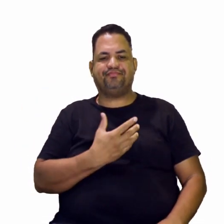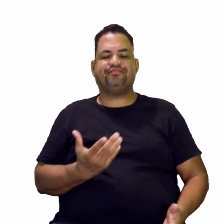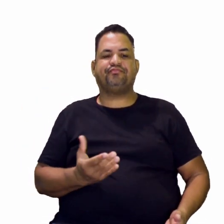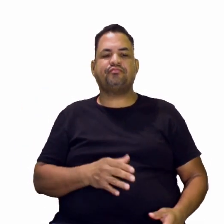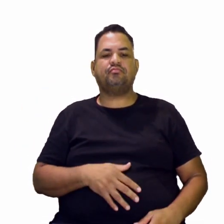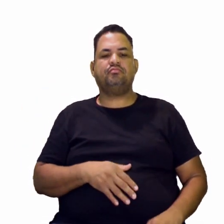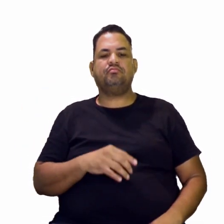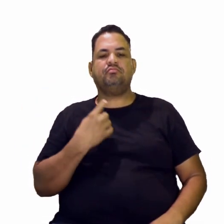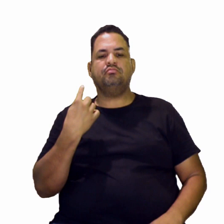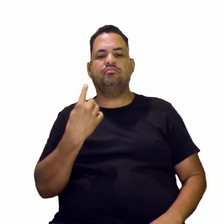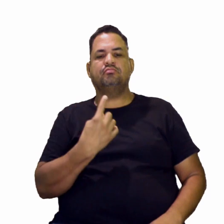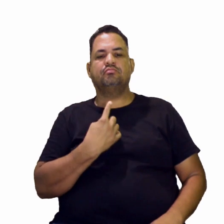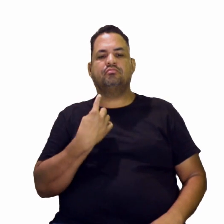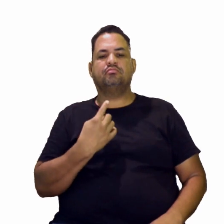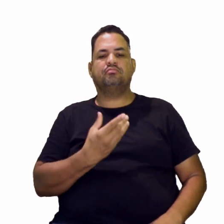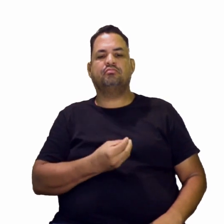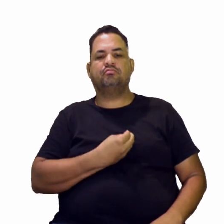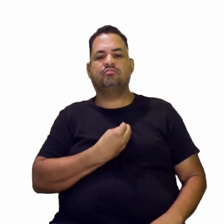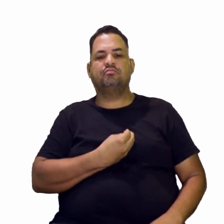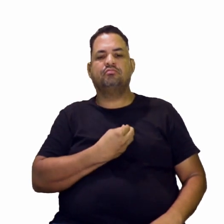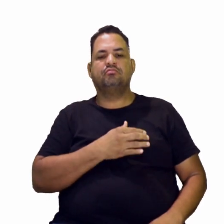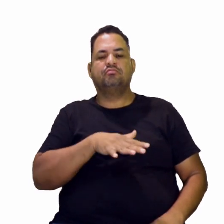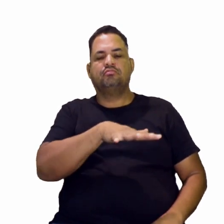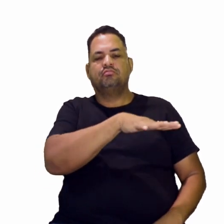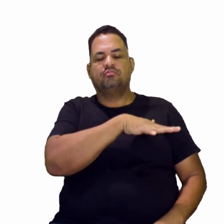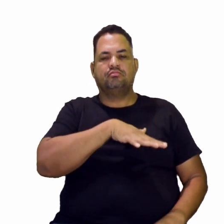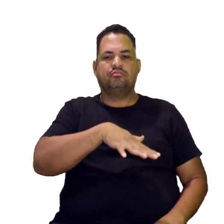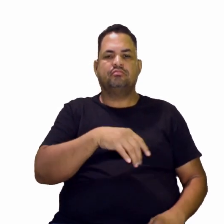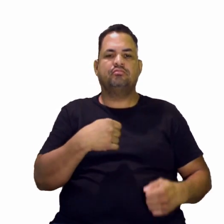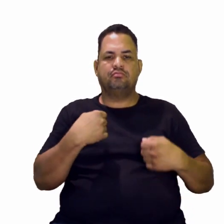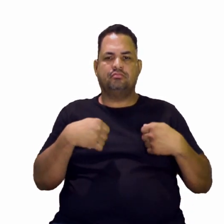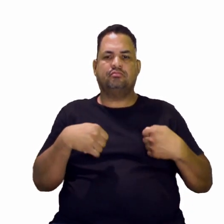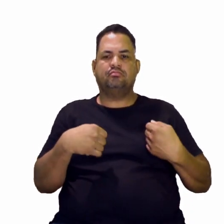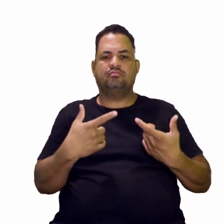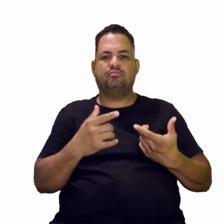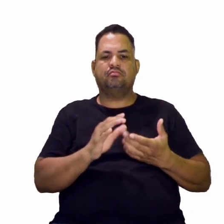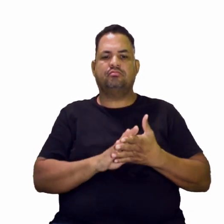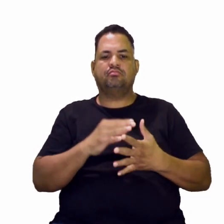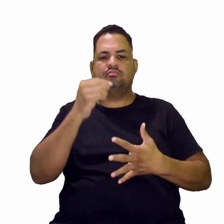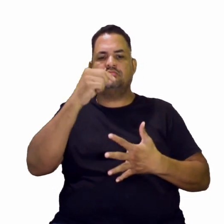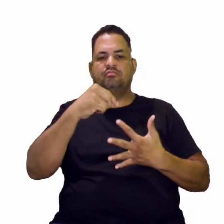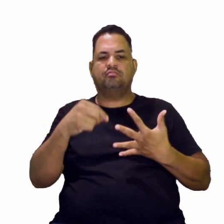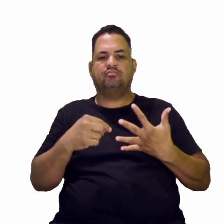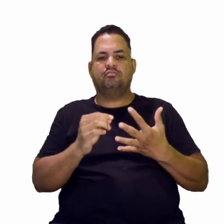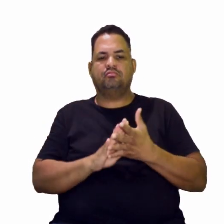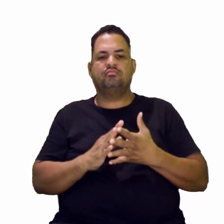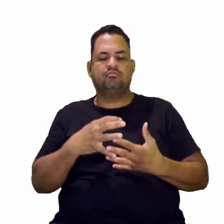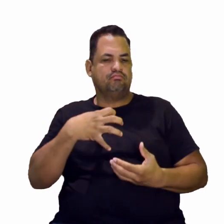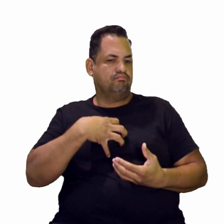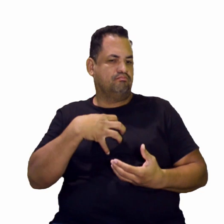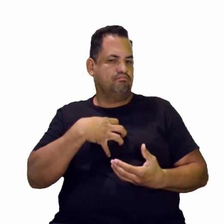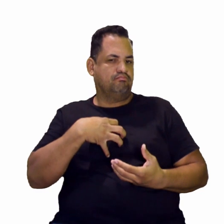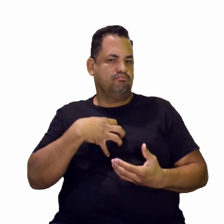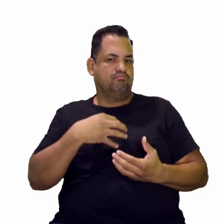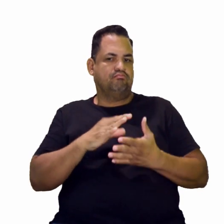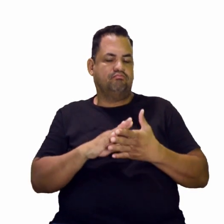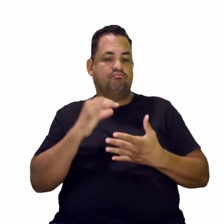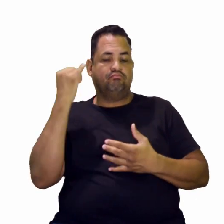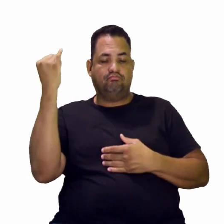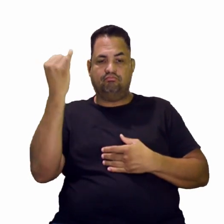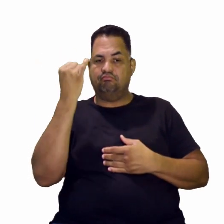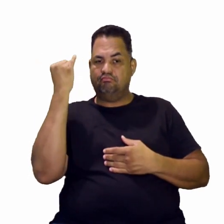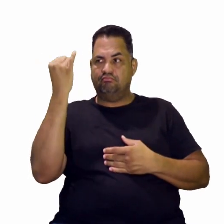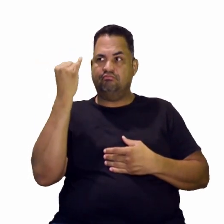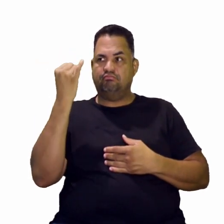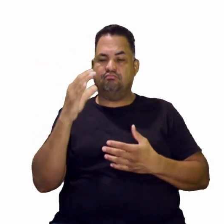sozinho no seu habitat natural, né? E então é necessário que as espécies se sintam em seu próprio habitat. Ó. É muito